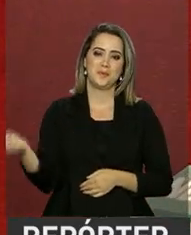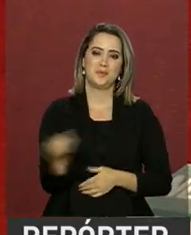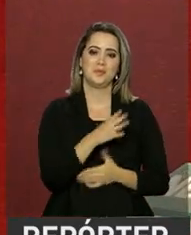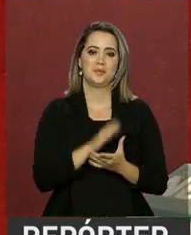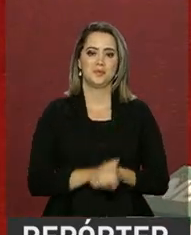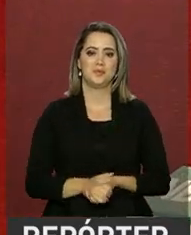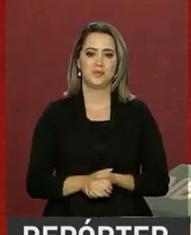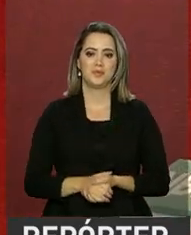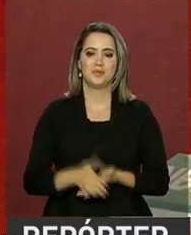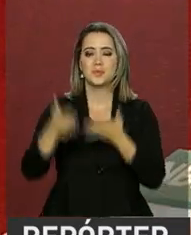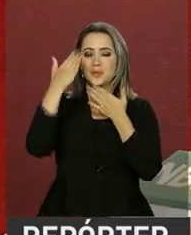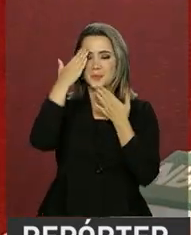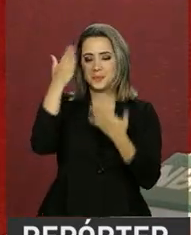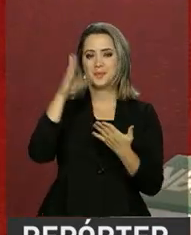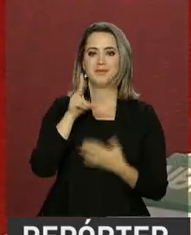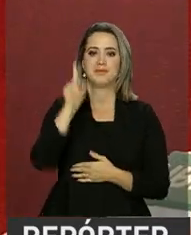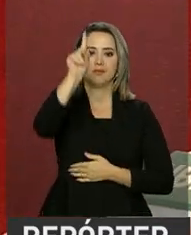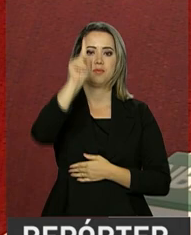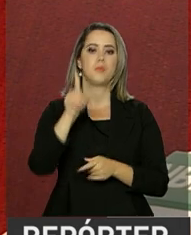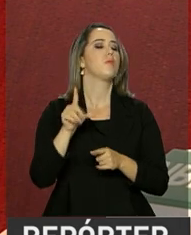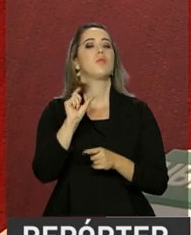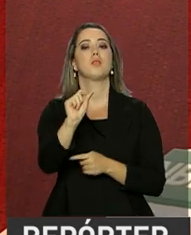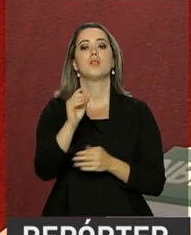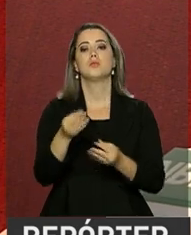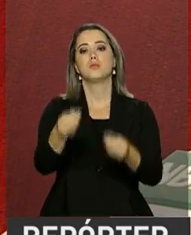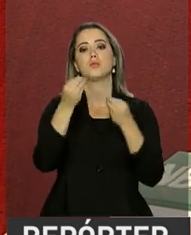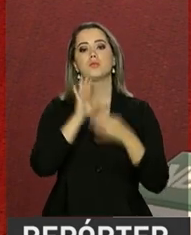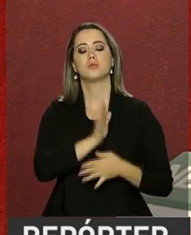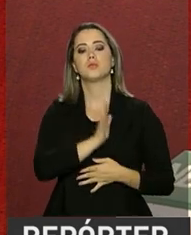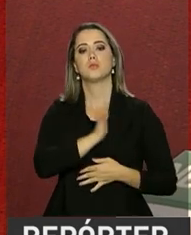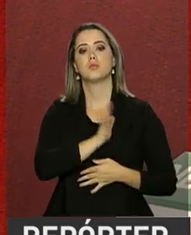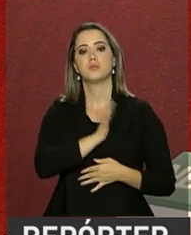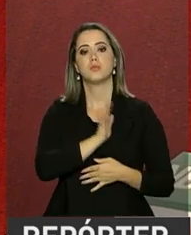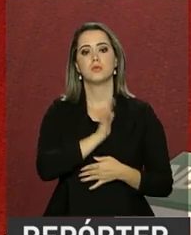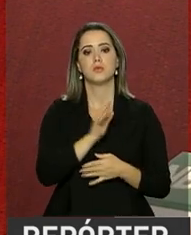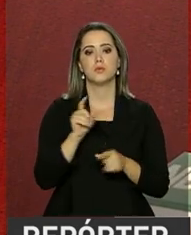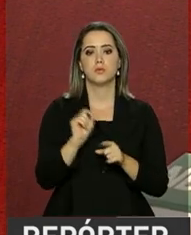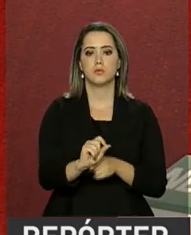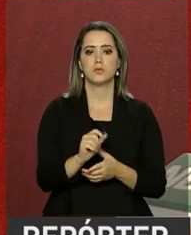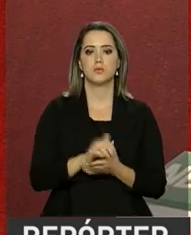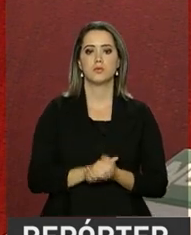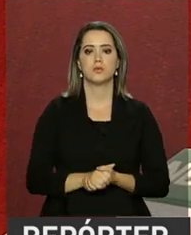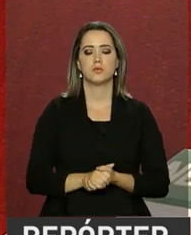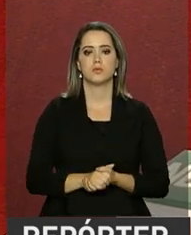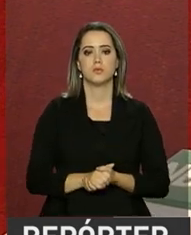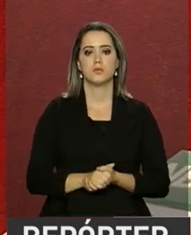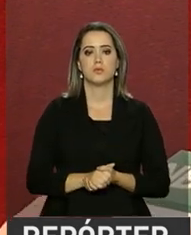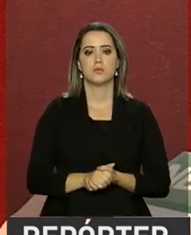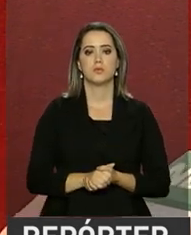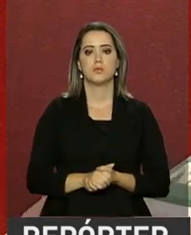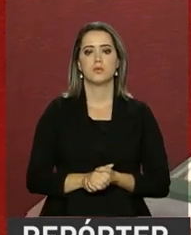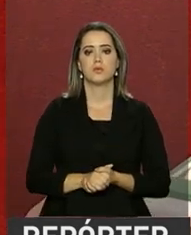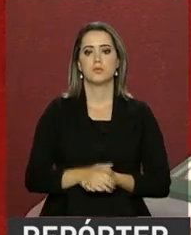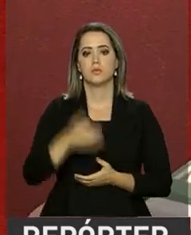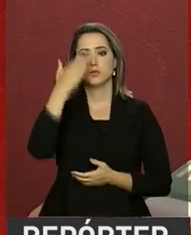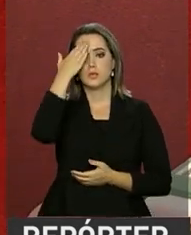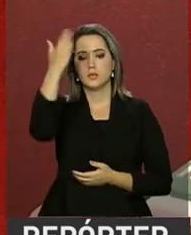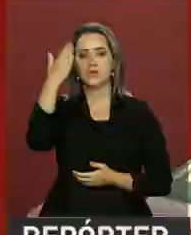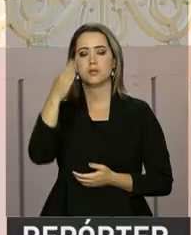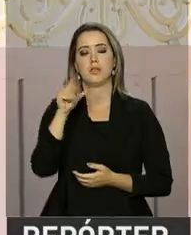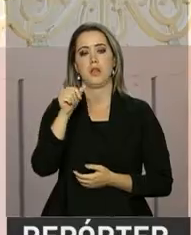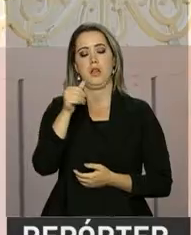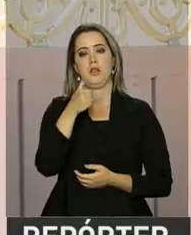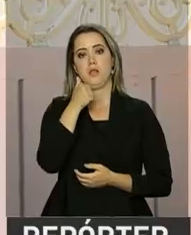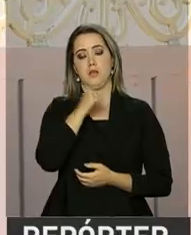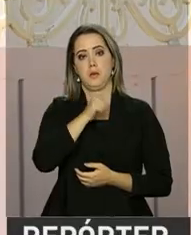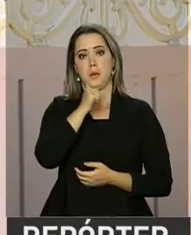agradeço a Deus por por terme dado esse coração agradeço os pais da Maria